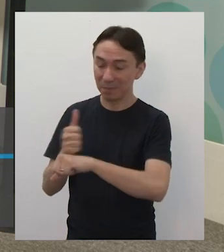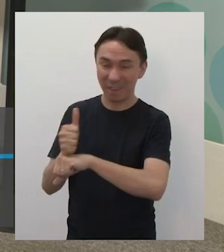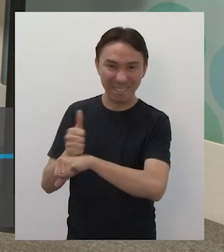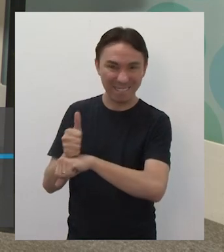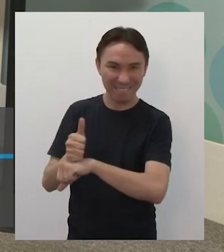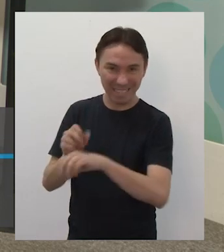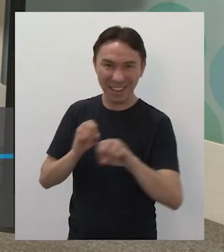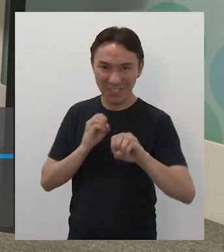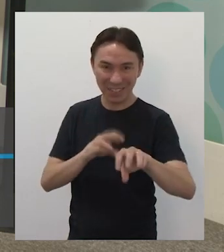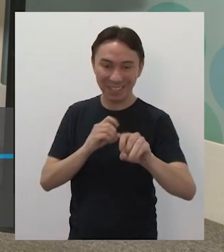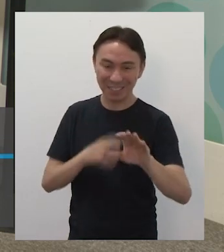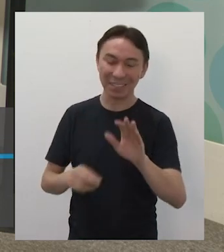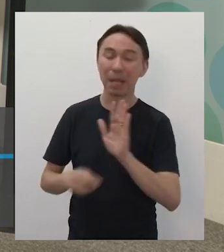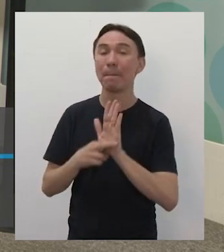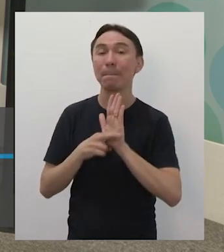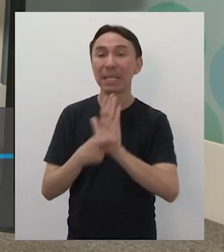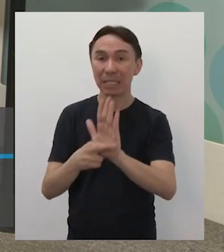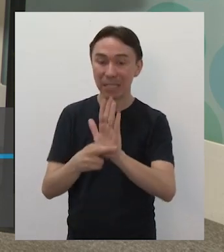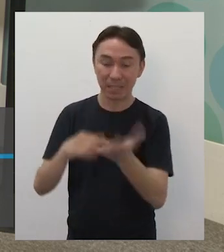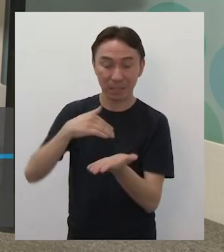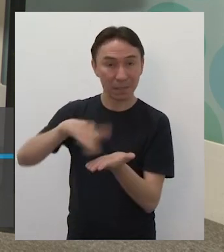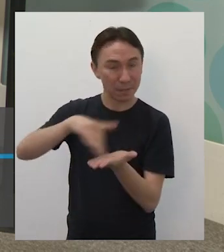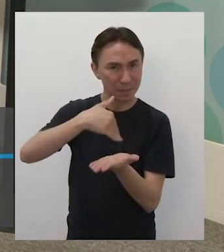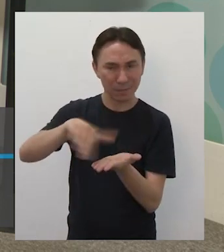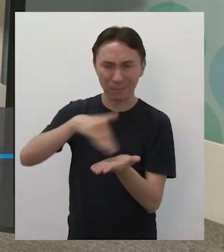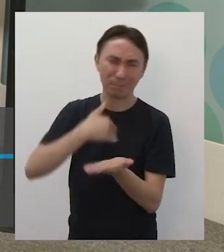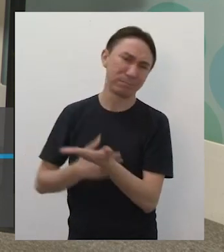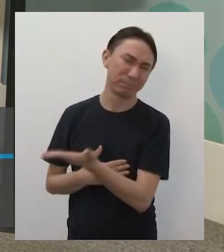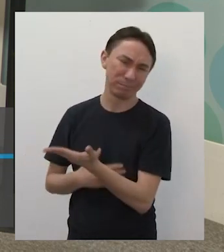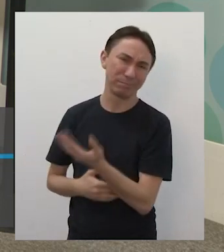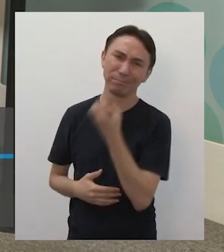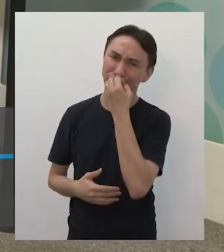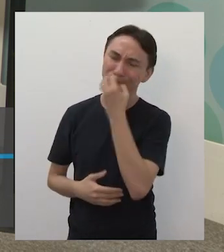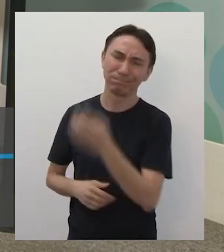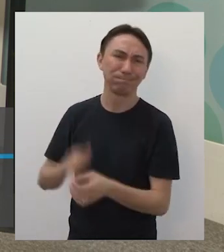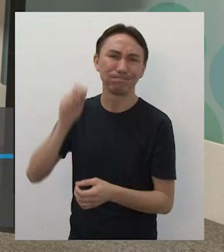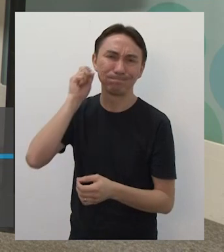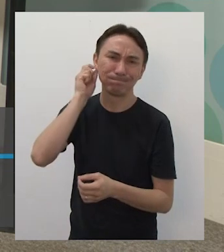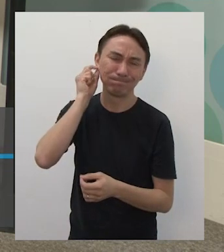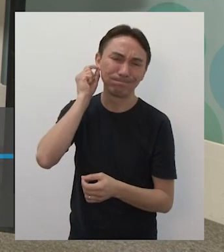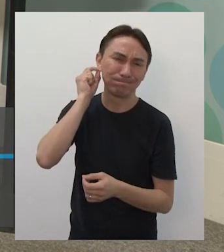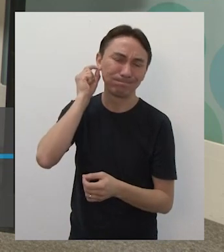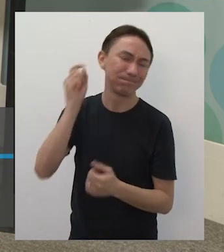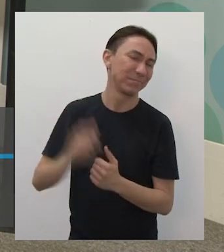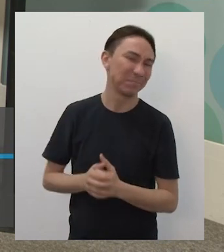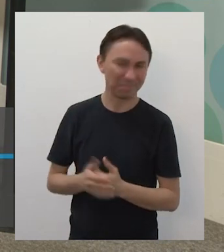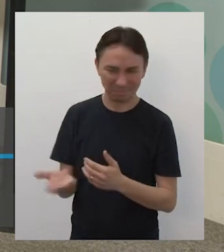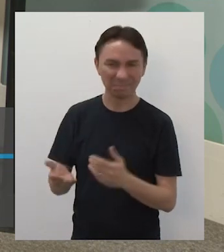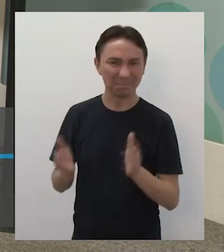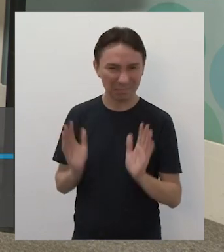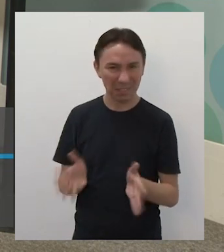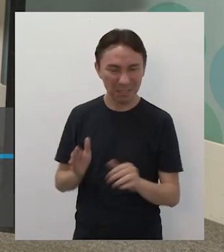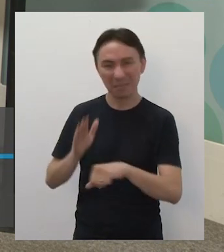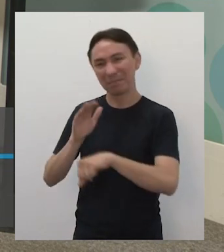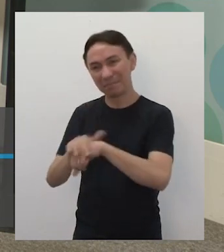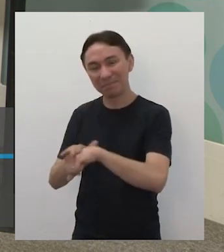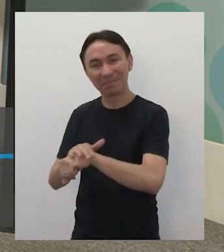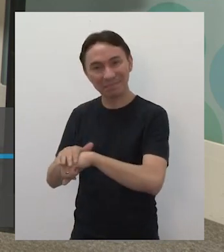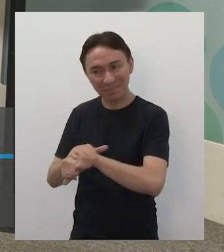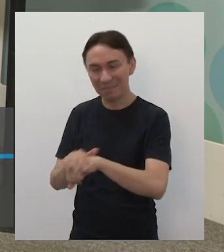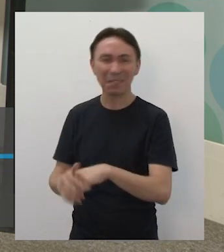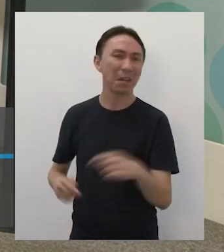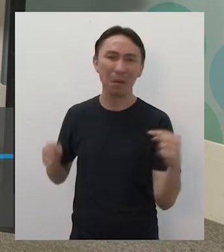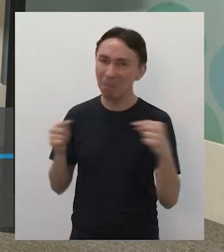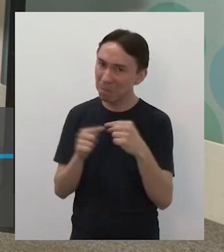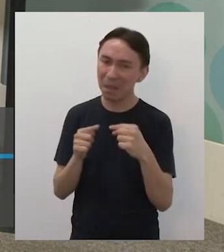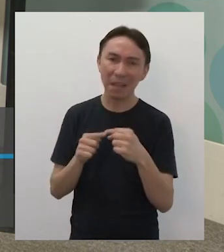aí toda a secretaria, que são fantásticos, né? Nós tivemos a oportunidade de conversar e realmente são pessoas que fazem jus à macrocompetência, né,